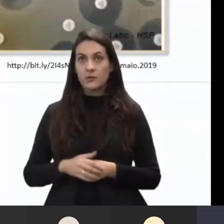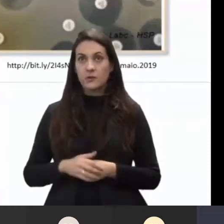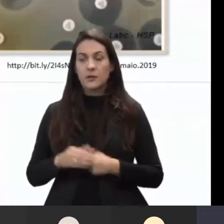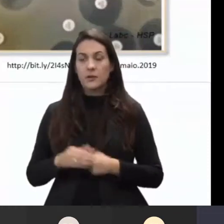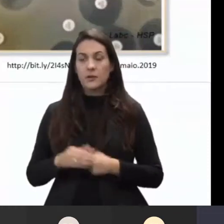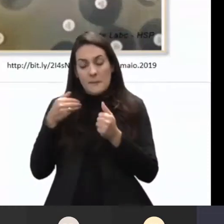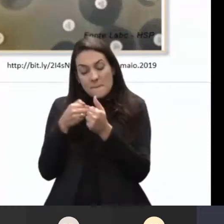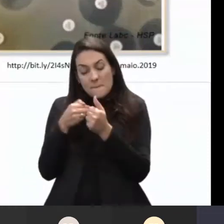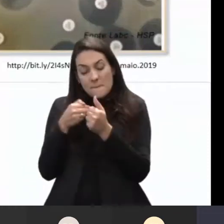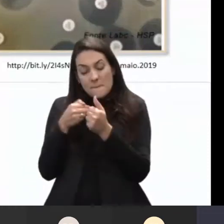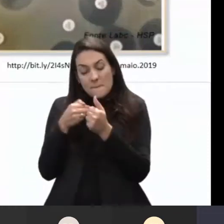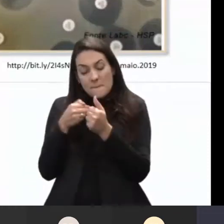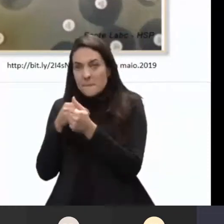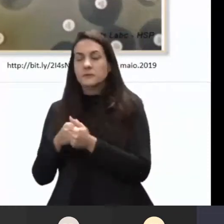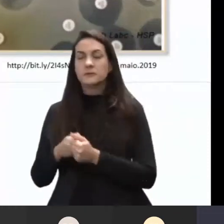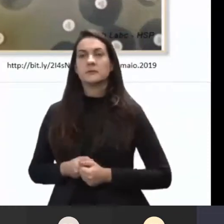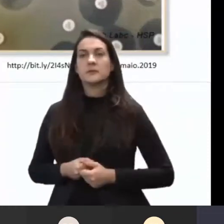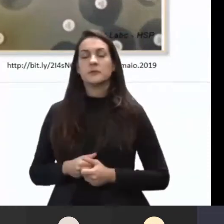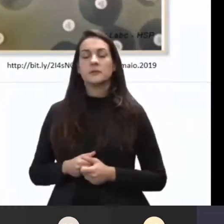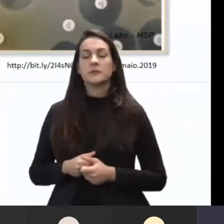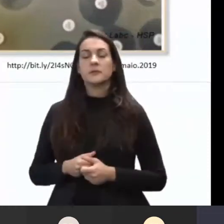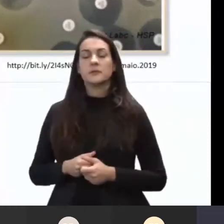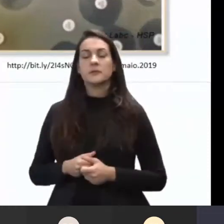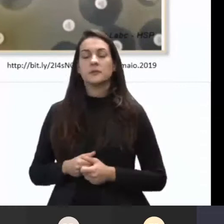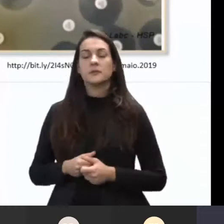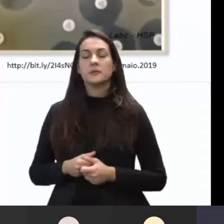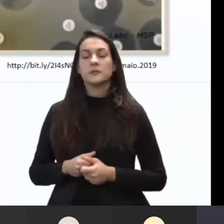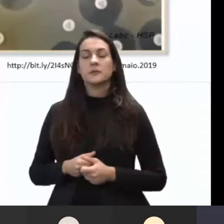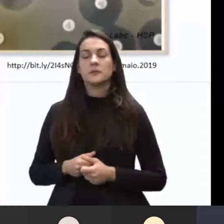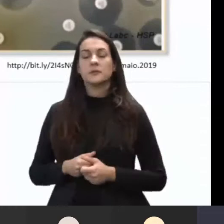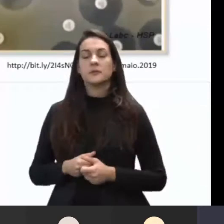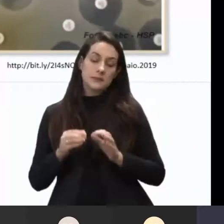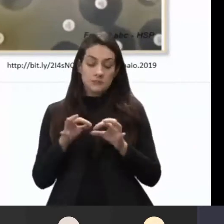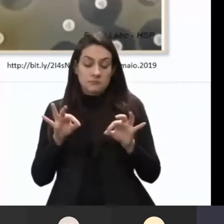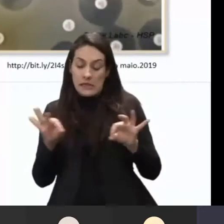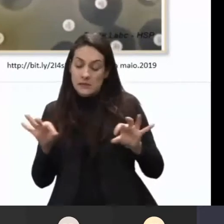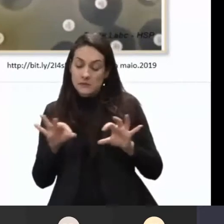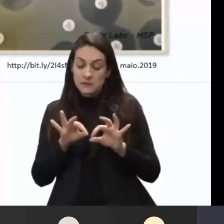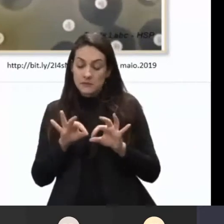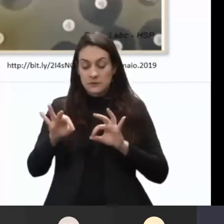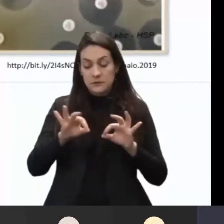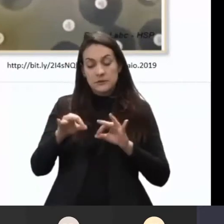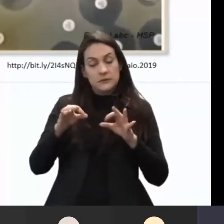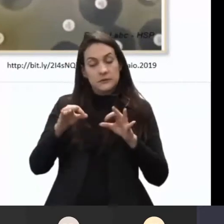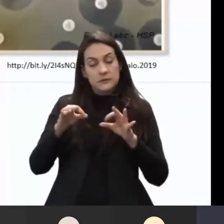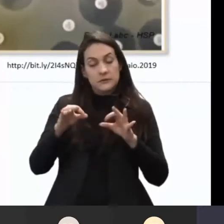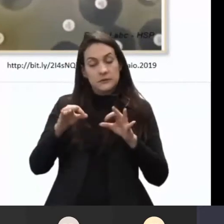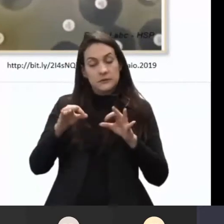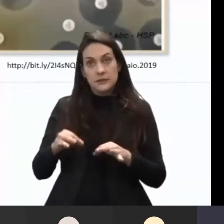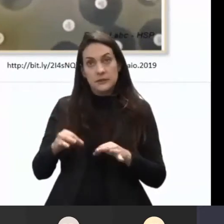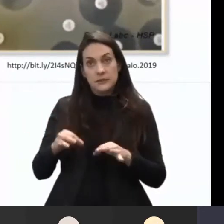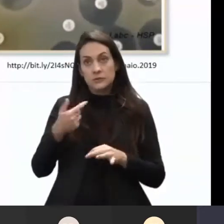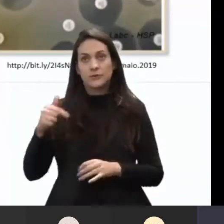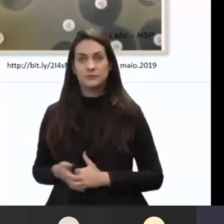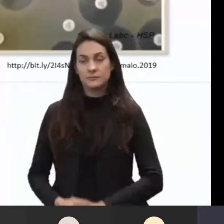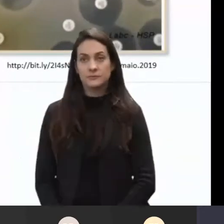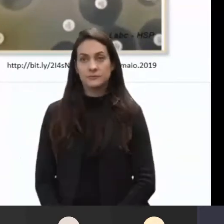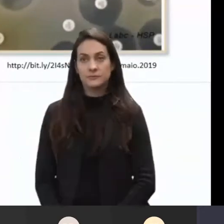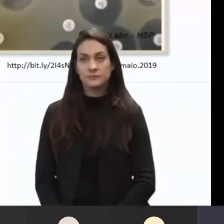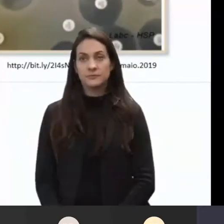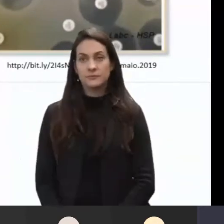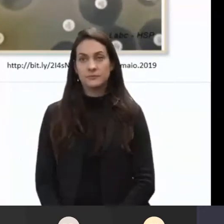estão muito próximos. Nós não temos uma distância uniforme, nós não temos uma distância equidistante. E aí,